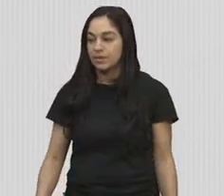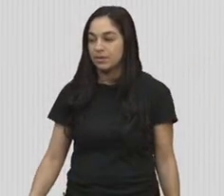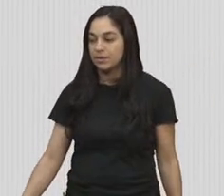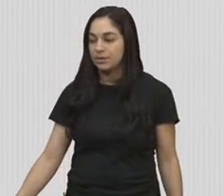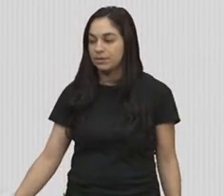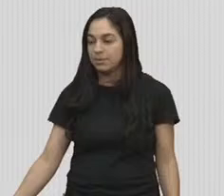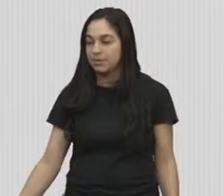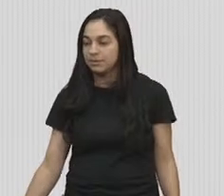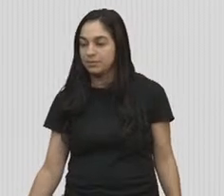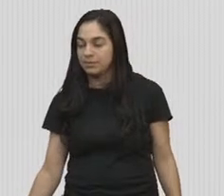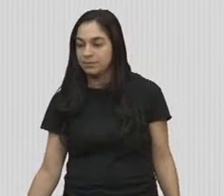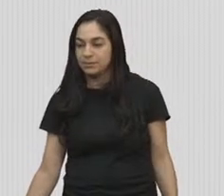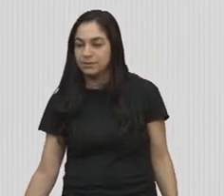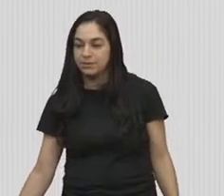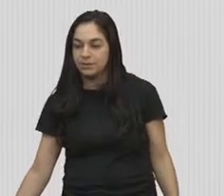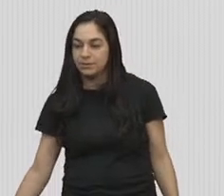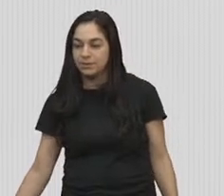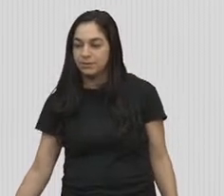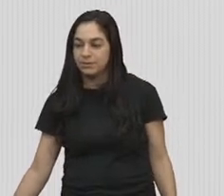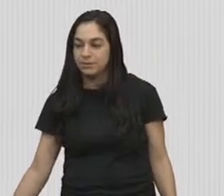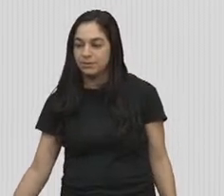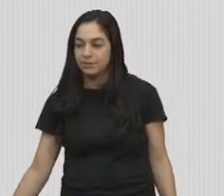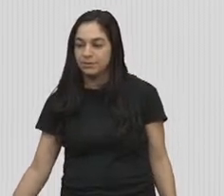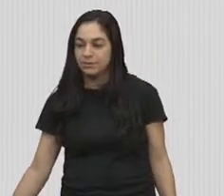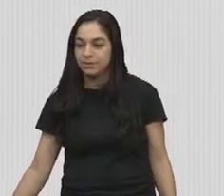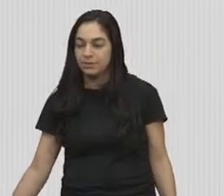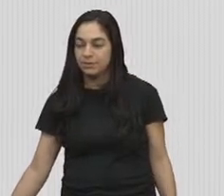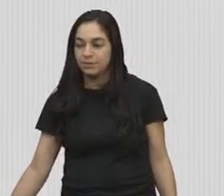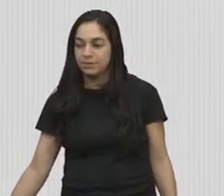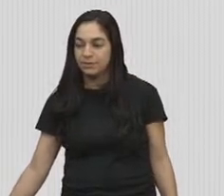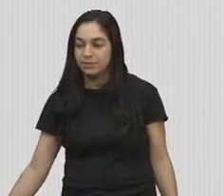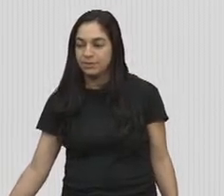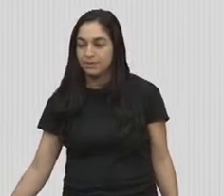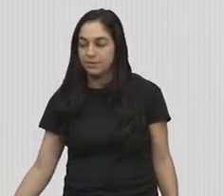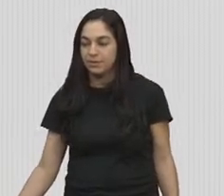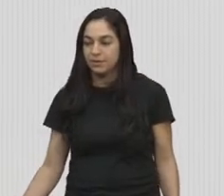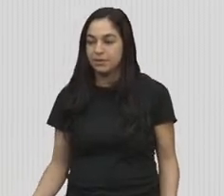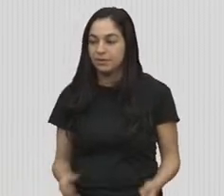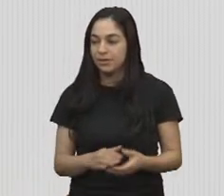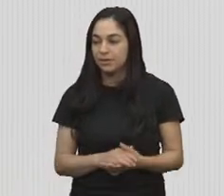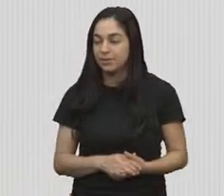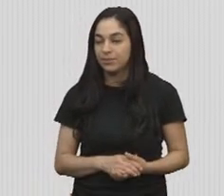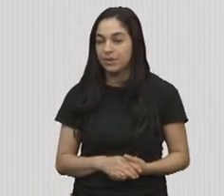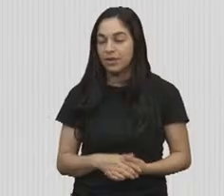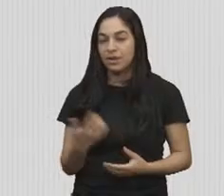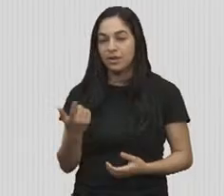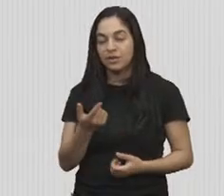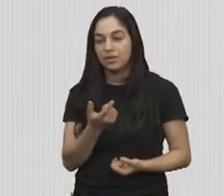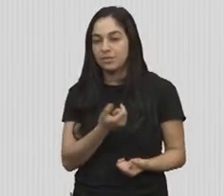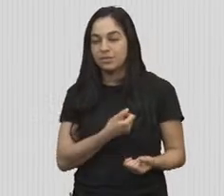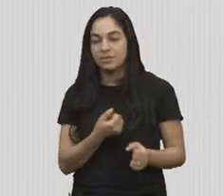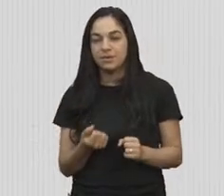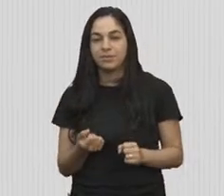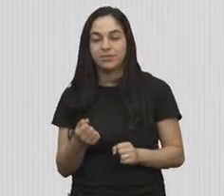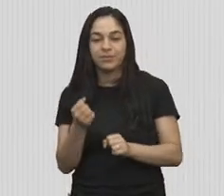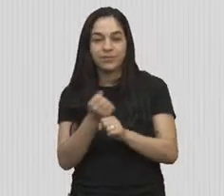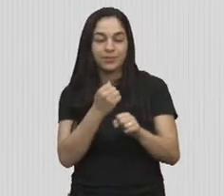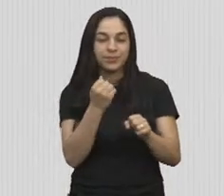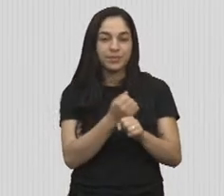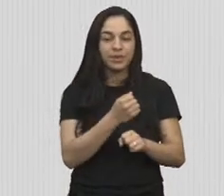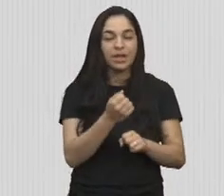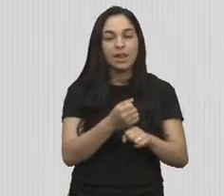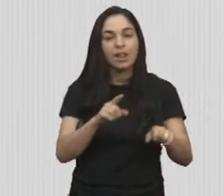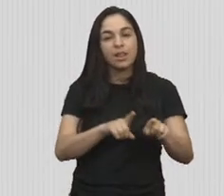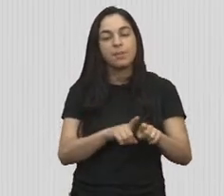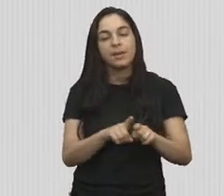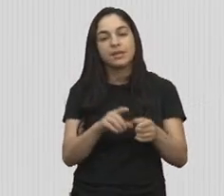Então, só reforçando para vocês, a Secretaria de Infraestrutura que faz a gestão dos resíduos, e a Secretaria de Meio